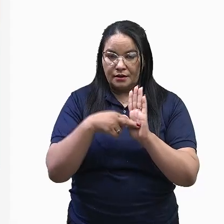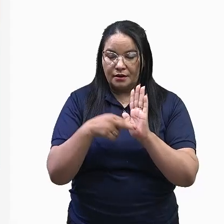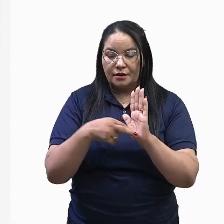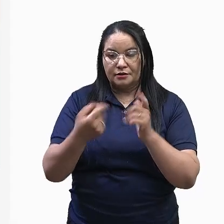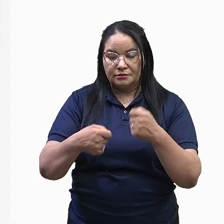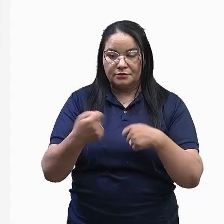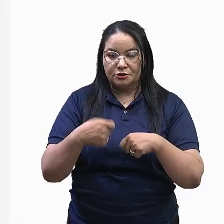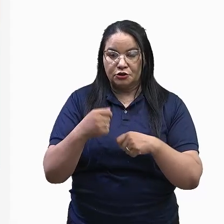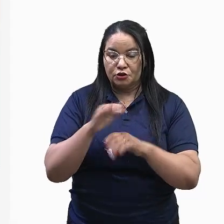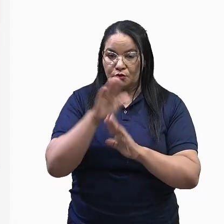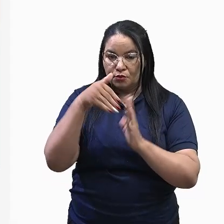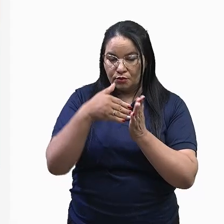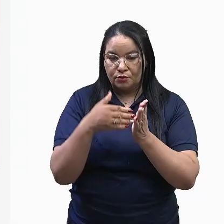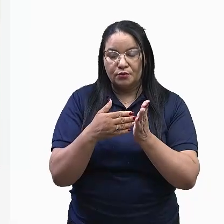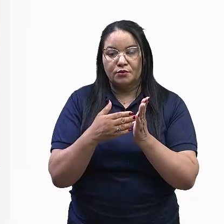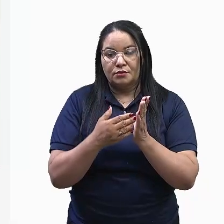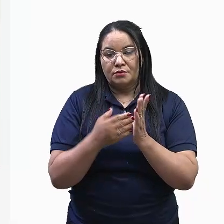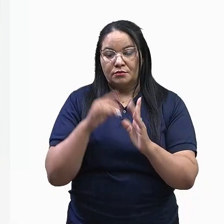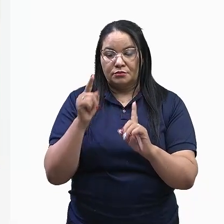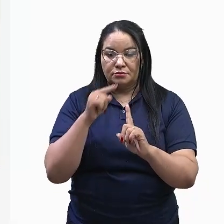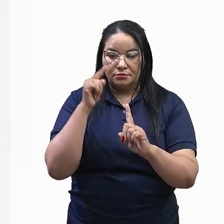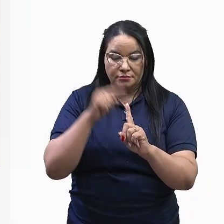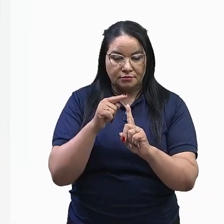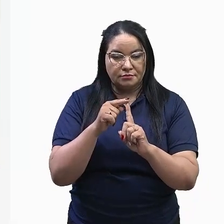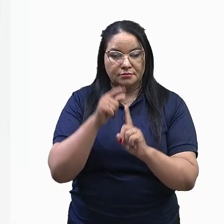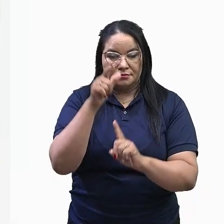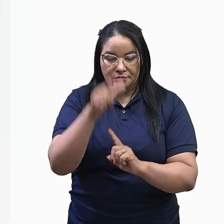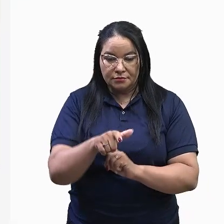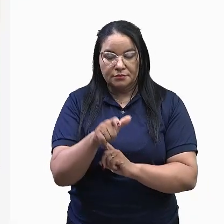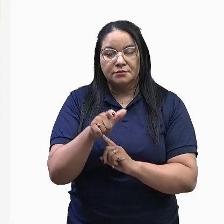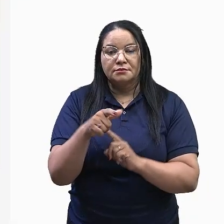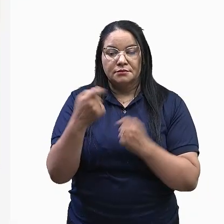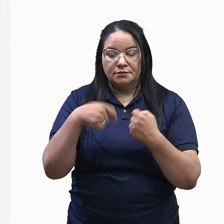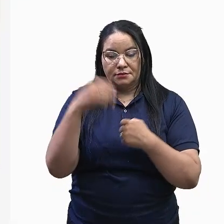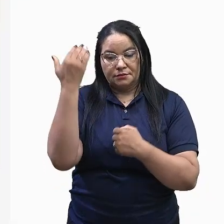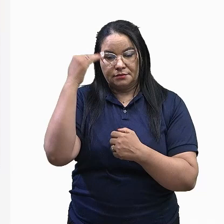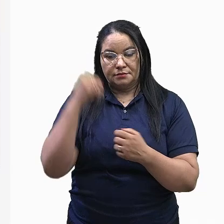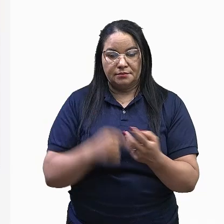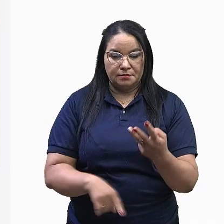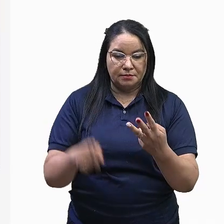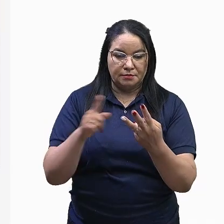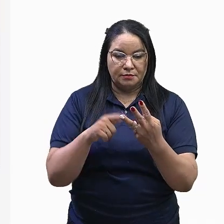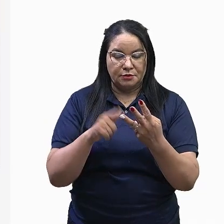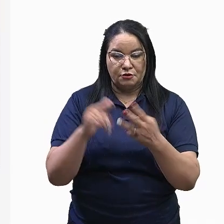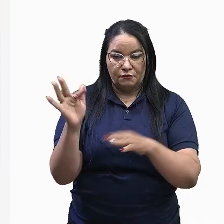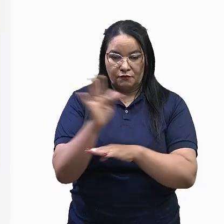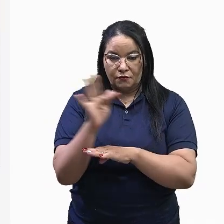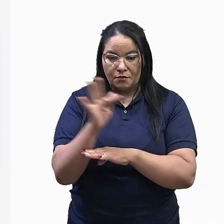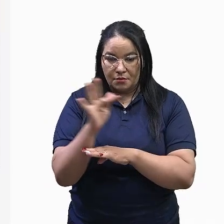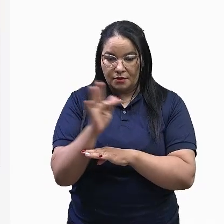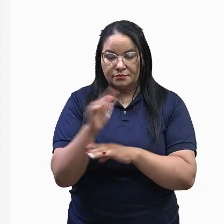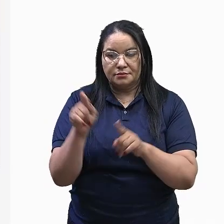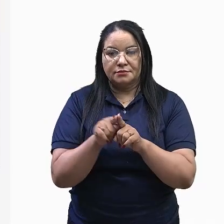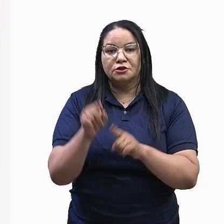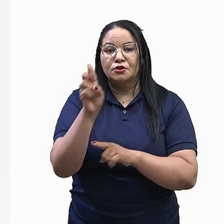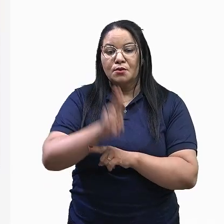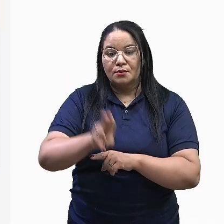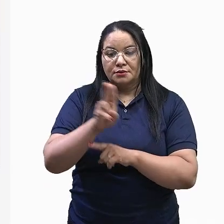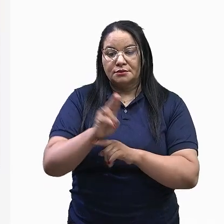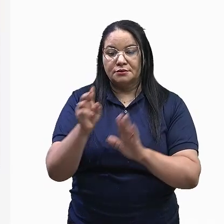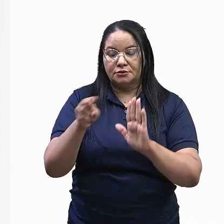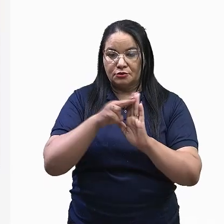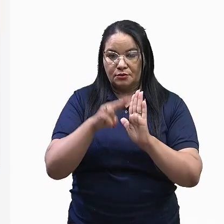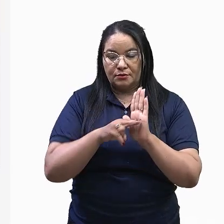por todos a quem se destinam. Ela tem caráter formal, né, utiliza a norma culta